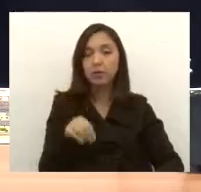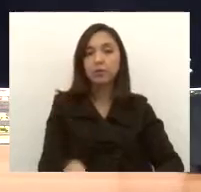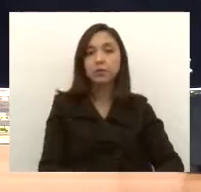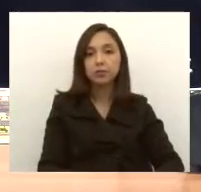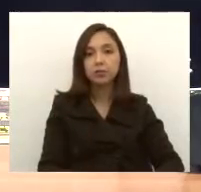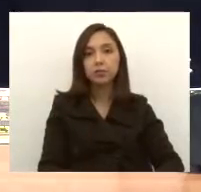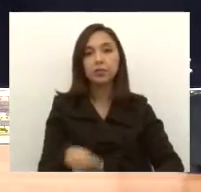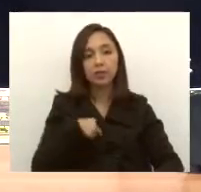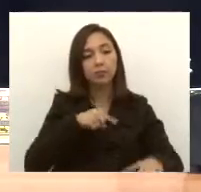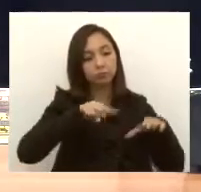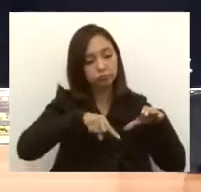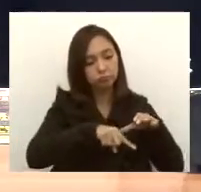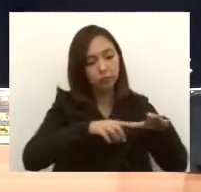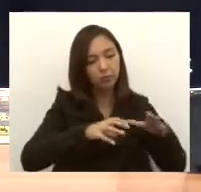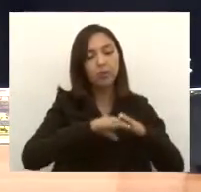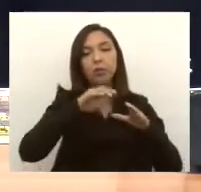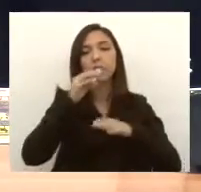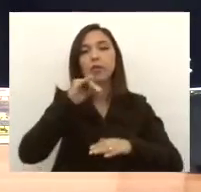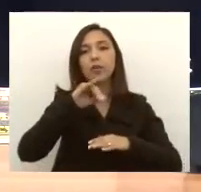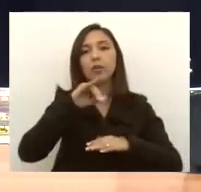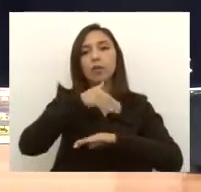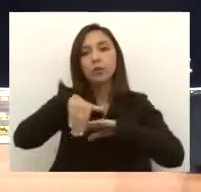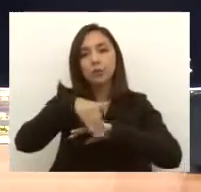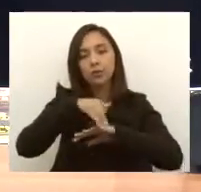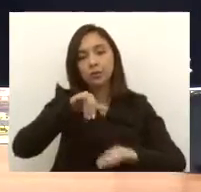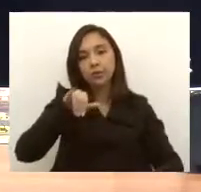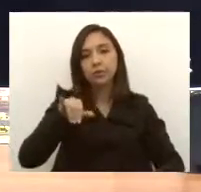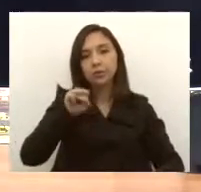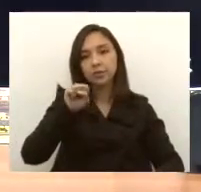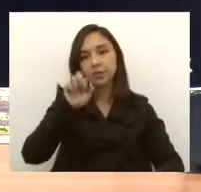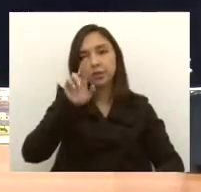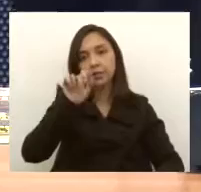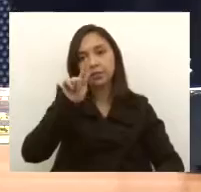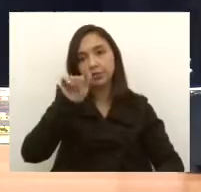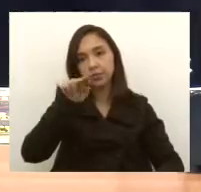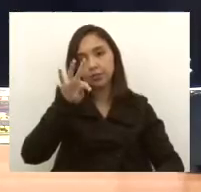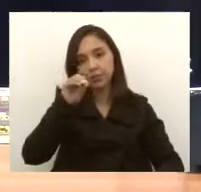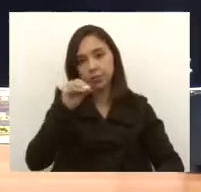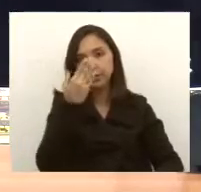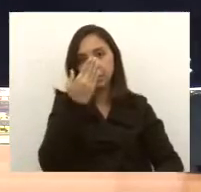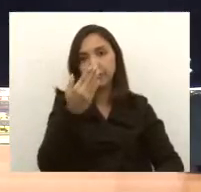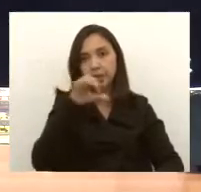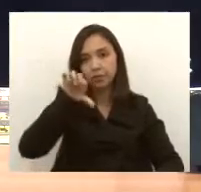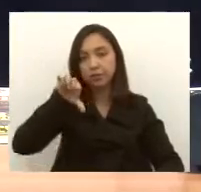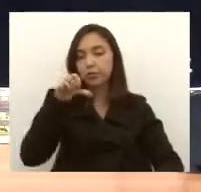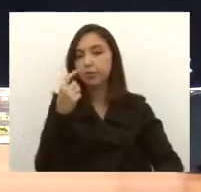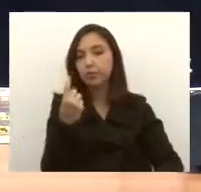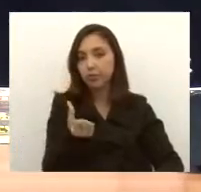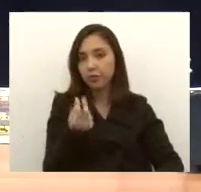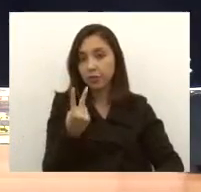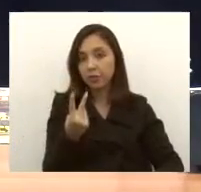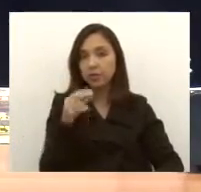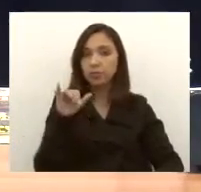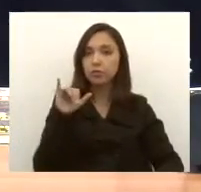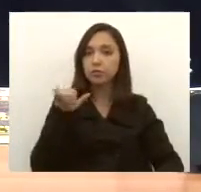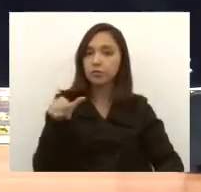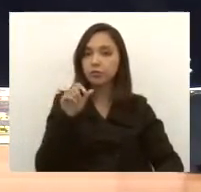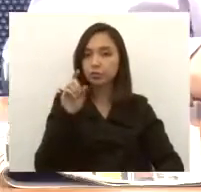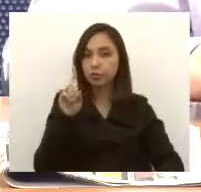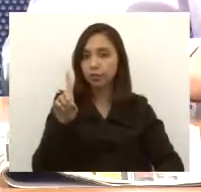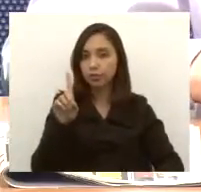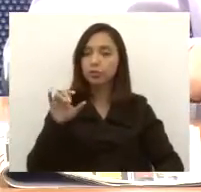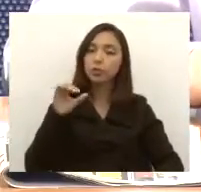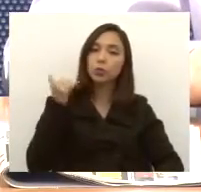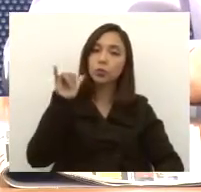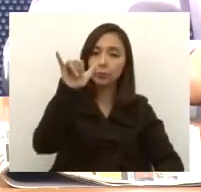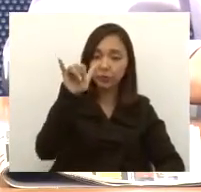envio de equipe Tapa Buraco na Avenida Sargento da Aeronáutica Plínio F. Gonçalves, em frente ao número 92, no Jardim Cumbica, ator João Barbosa. Em discussão,